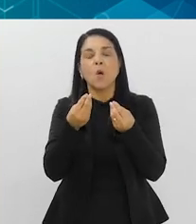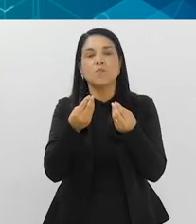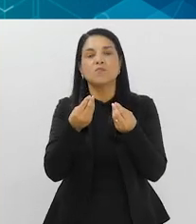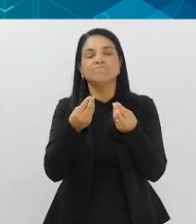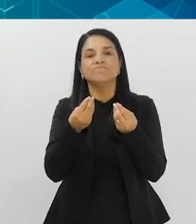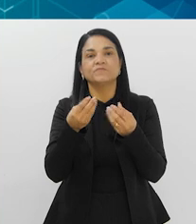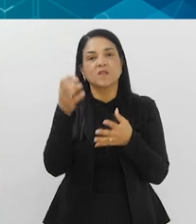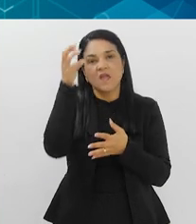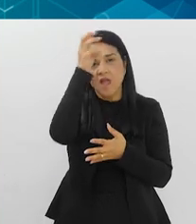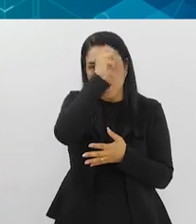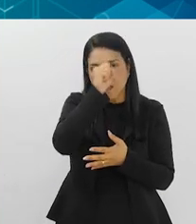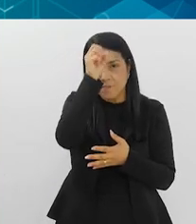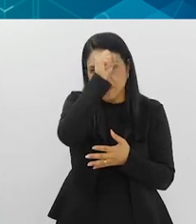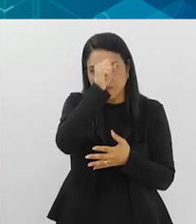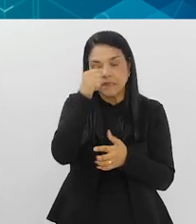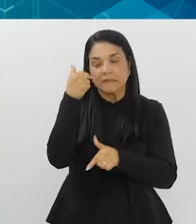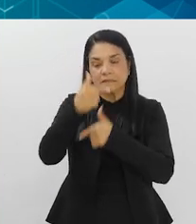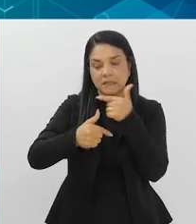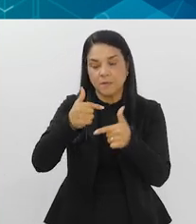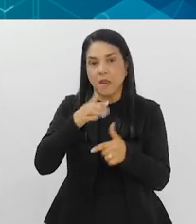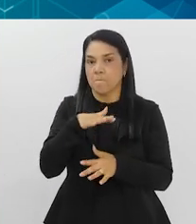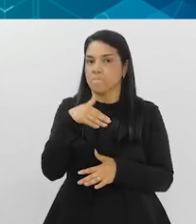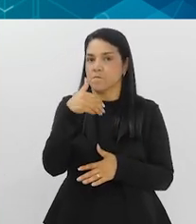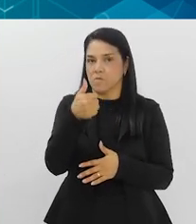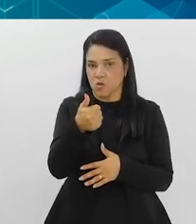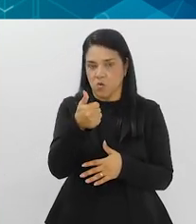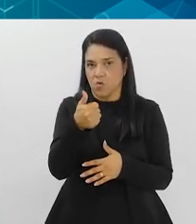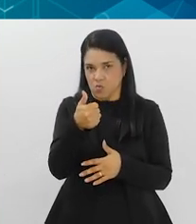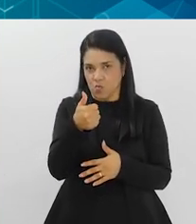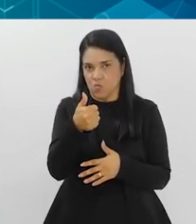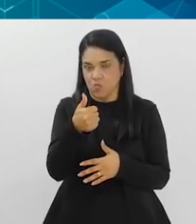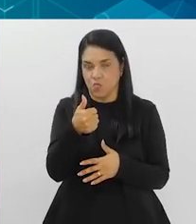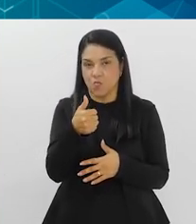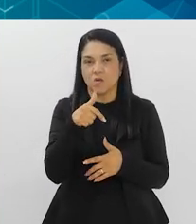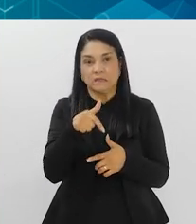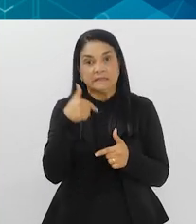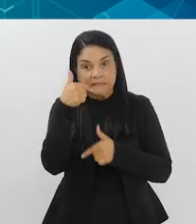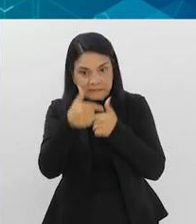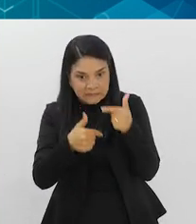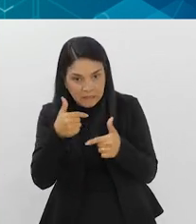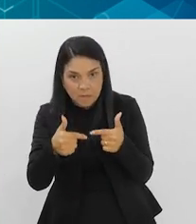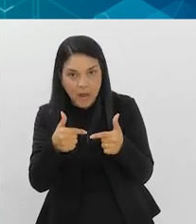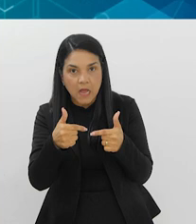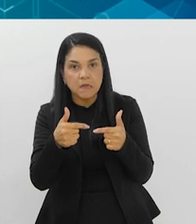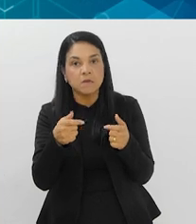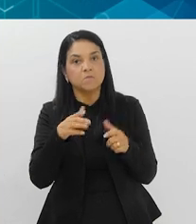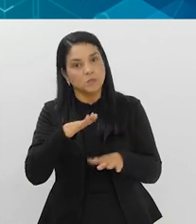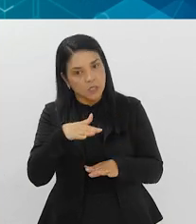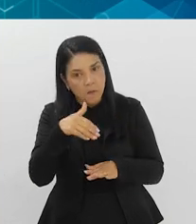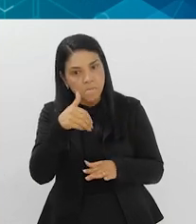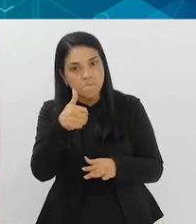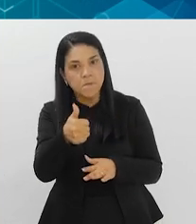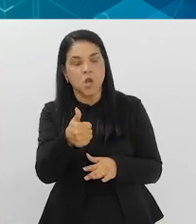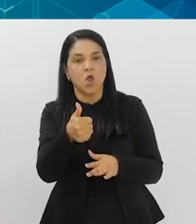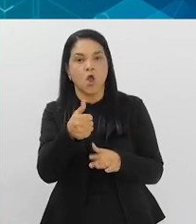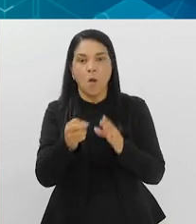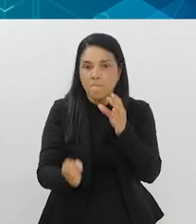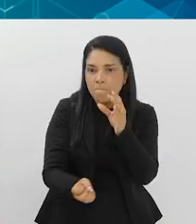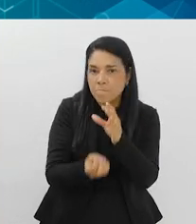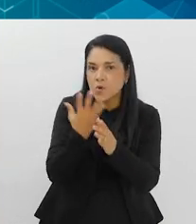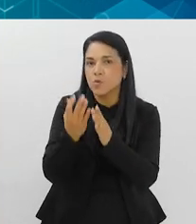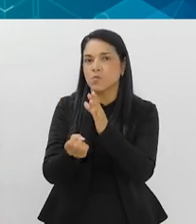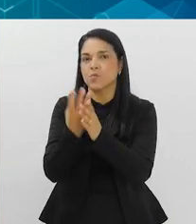consegue redesenhar e reaprender a trabalhar melhor. Se trabalha muito, mas poderia se trabalhar melhor para ser